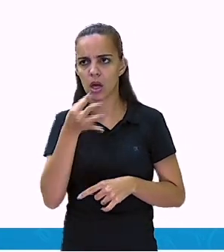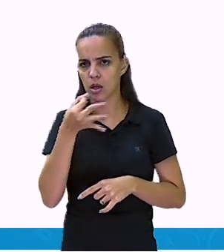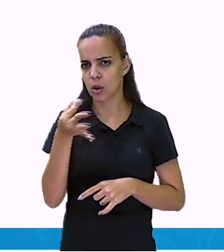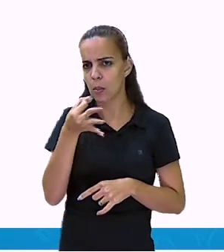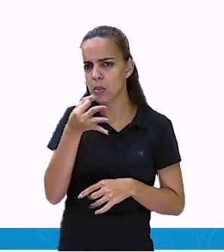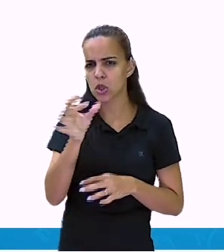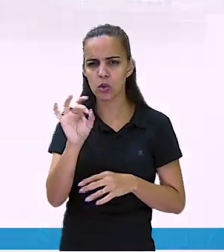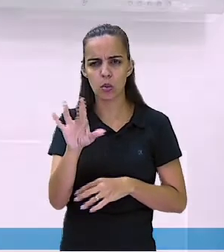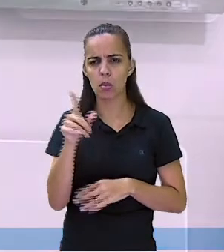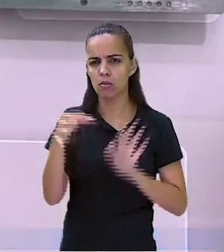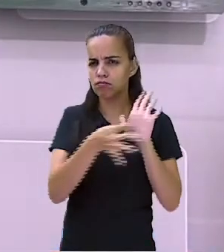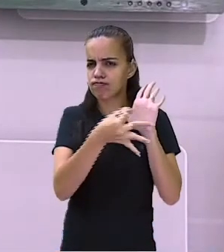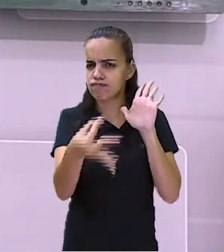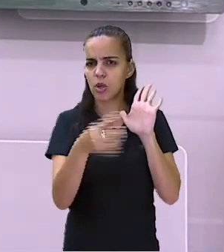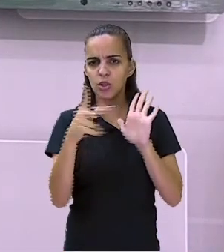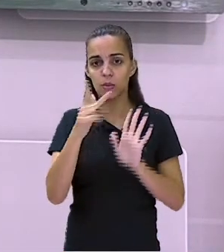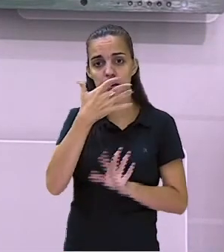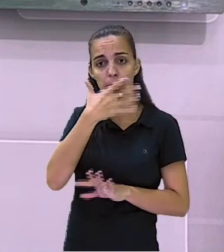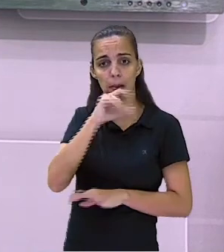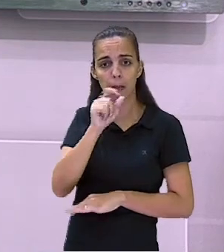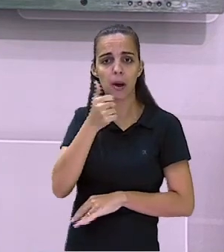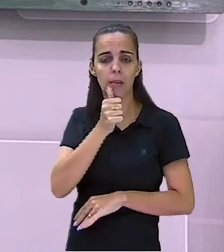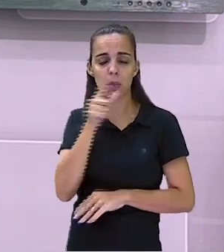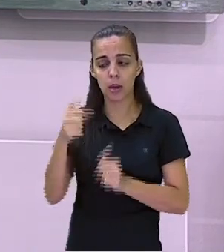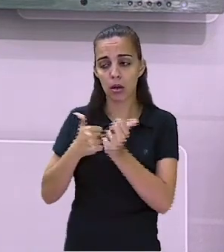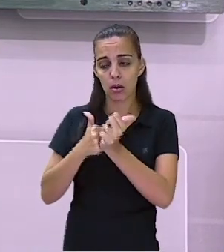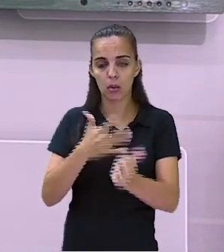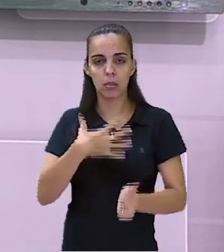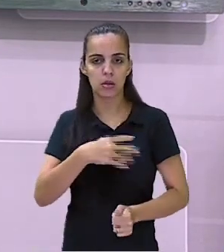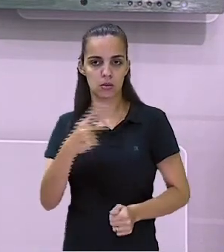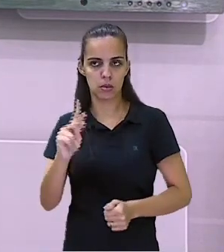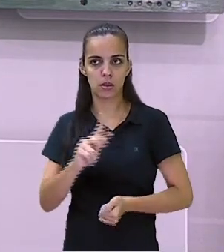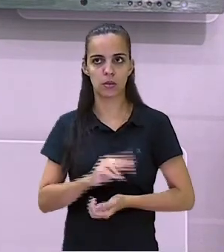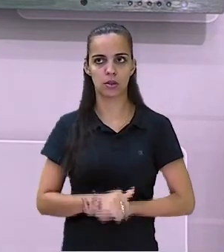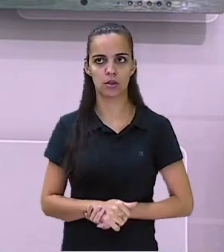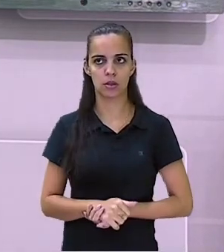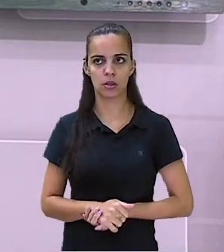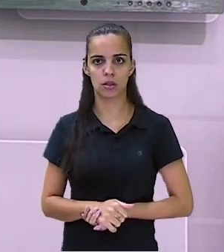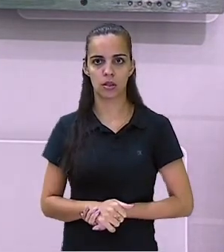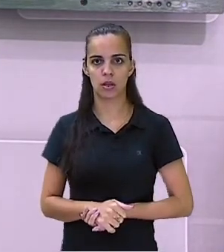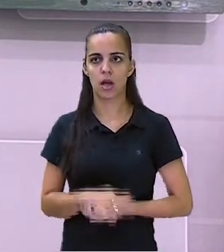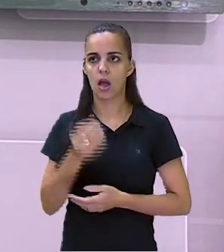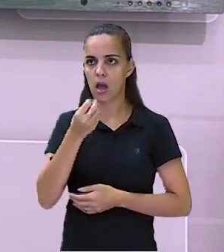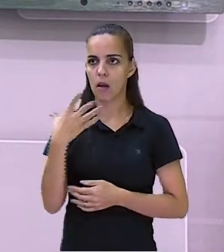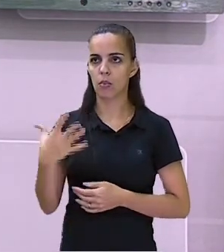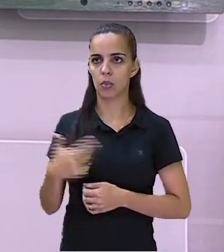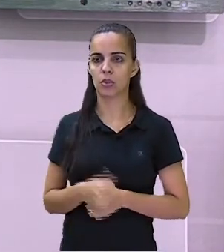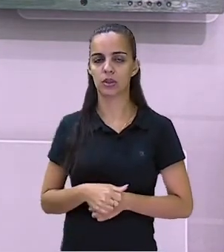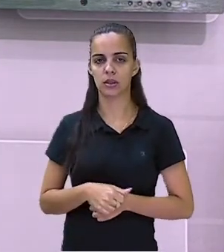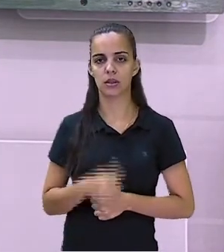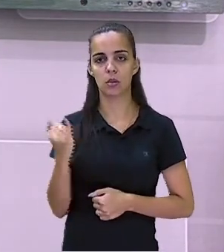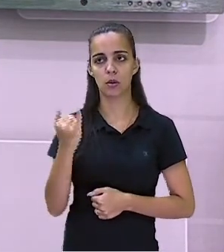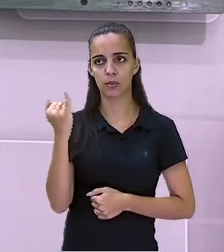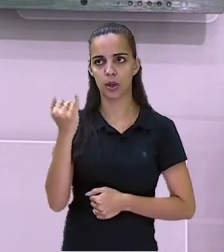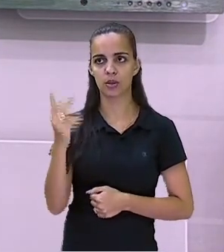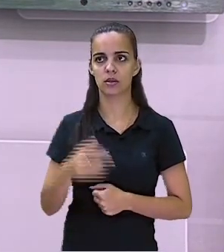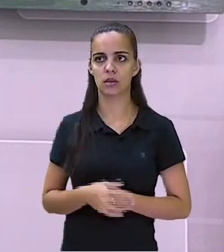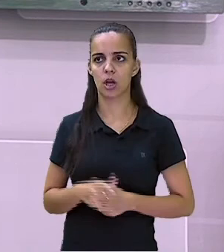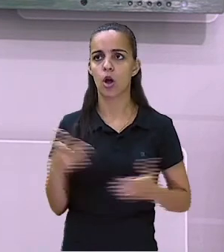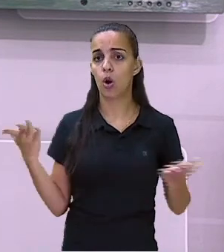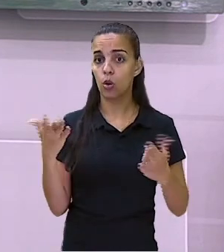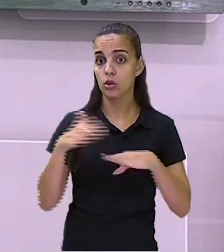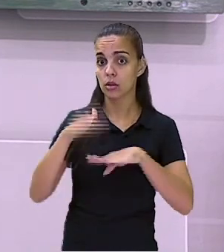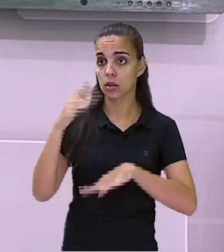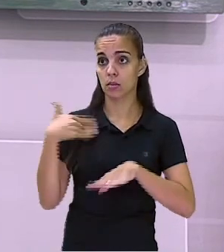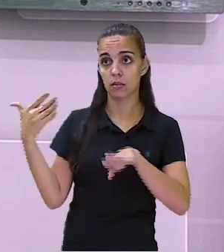papai, mamãe aí, tá acompanhando o seu filho nessa trajetória de internet aí, né? Hoje ele tem mais